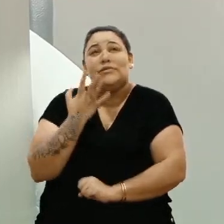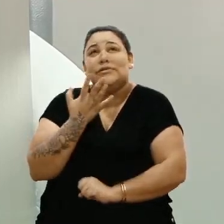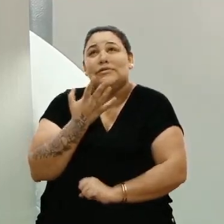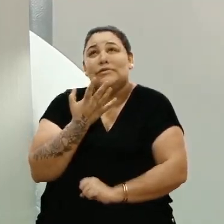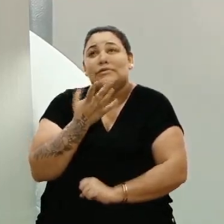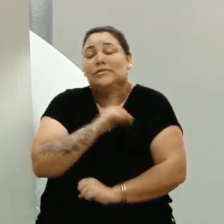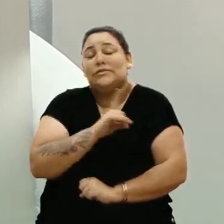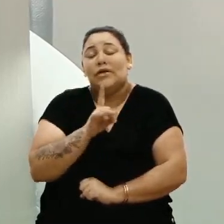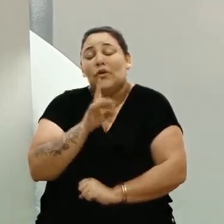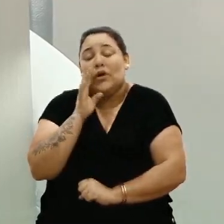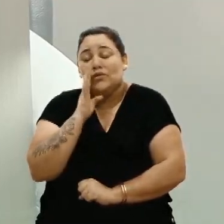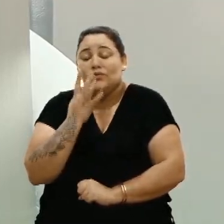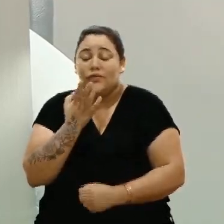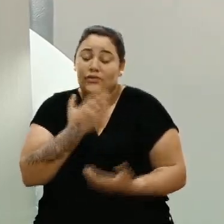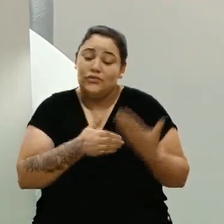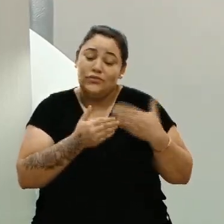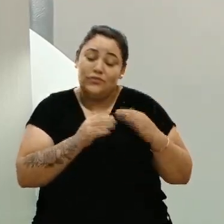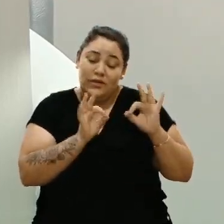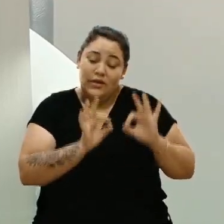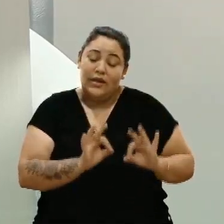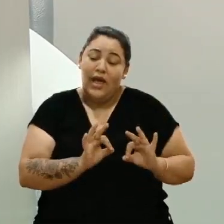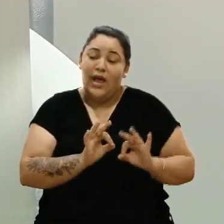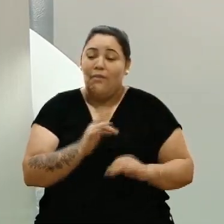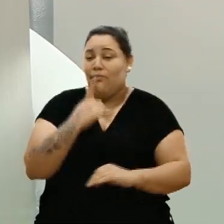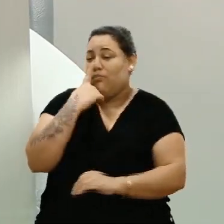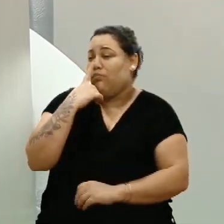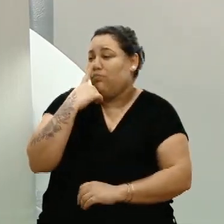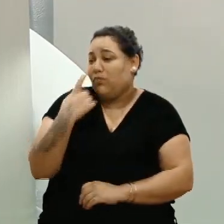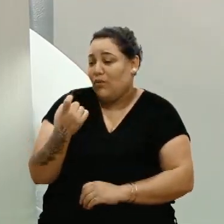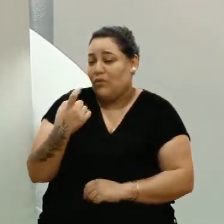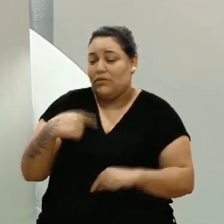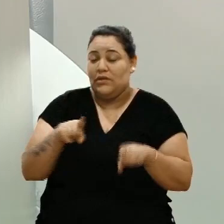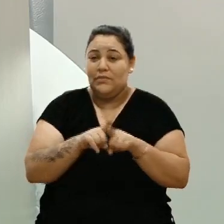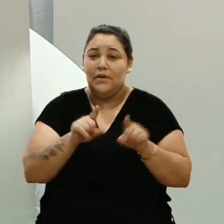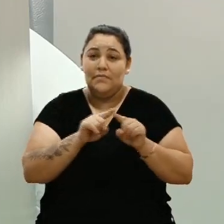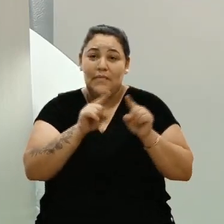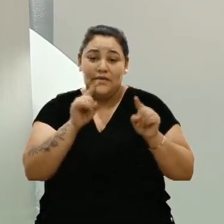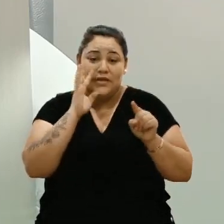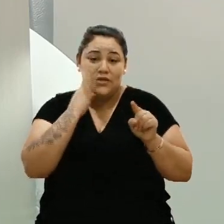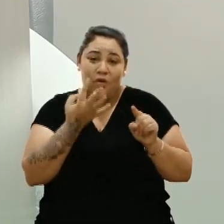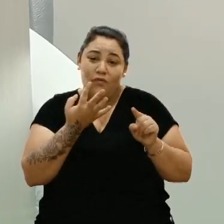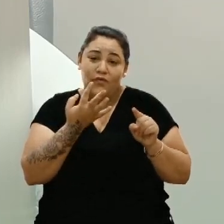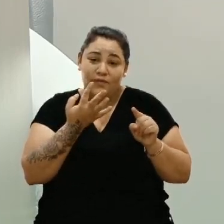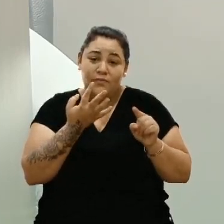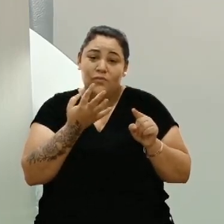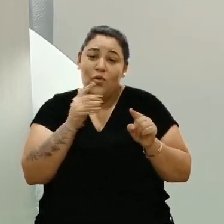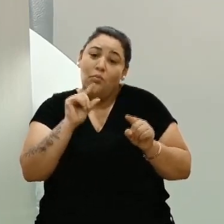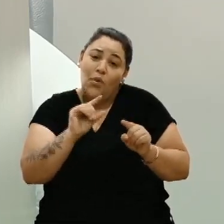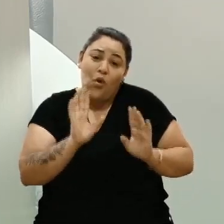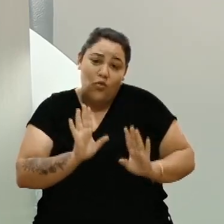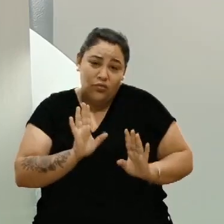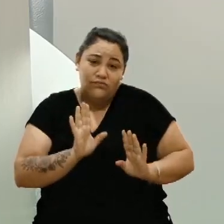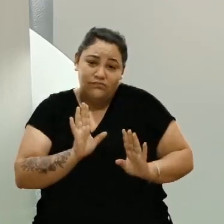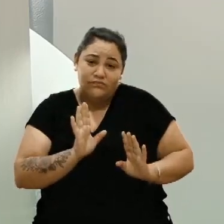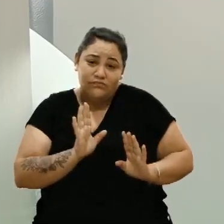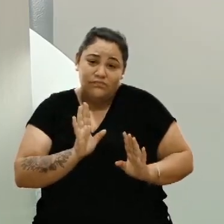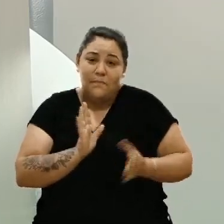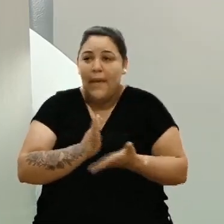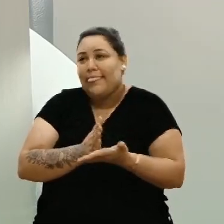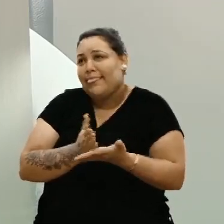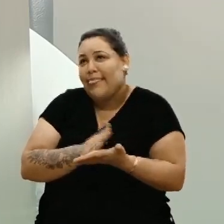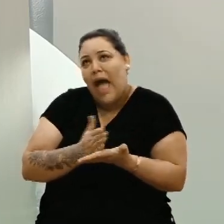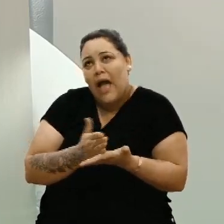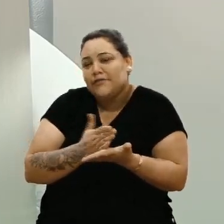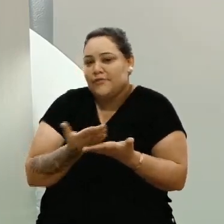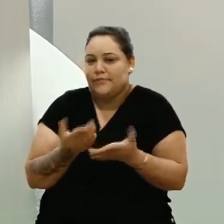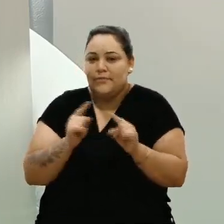resolver toda a situação de esgoto, mas vai resolver parcialmente. E resolvendo parcialmente, vai contribuir sim